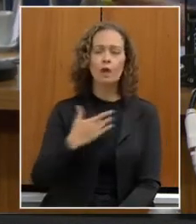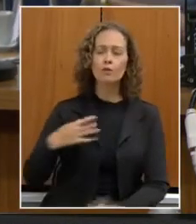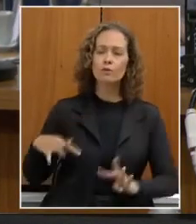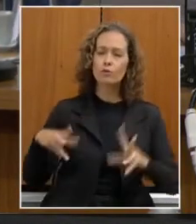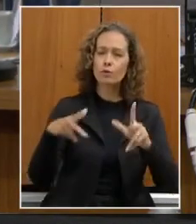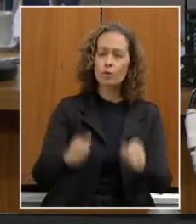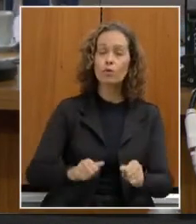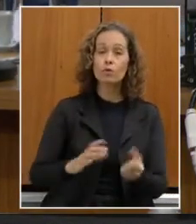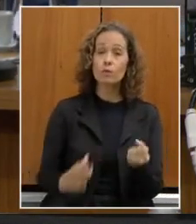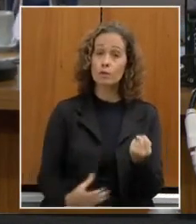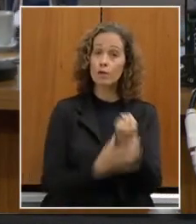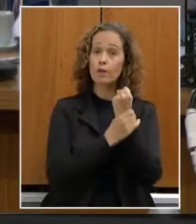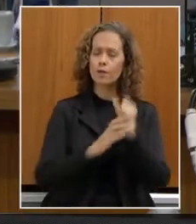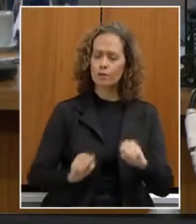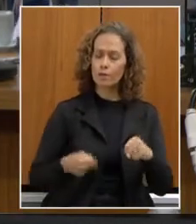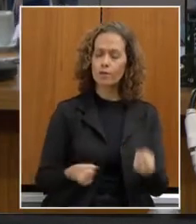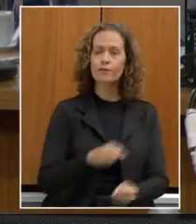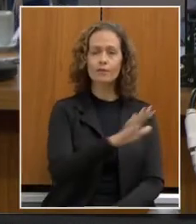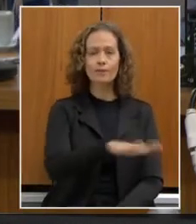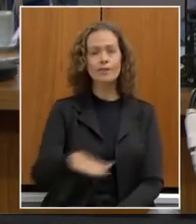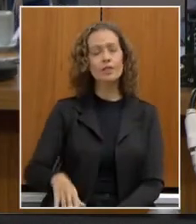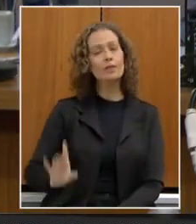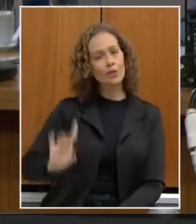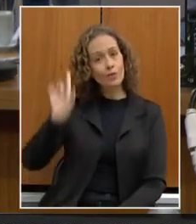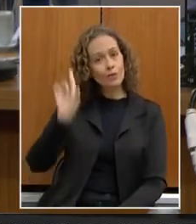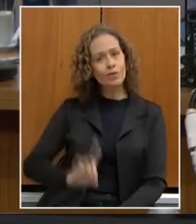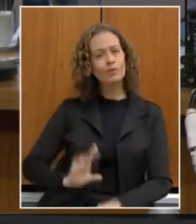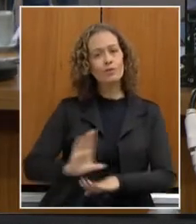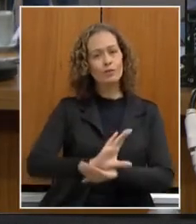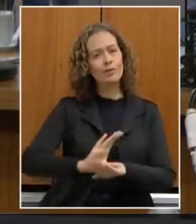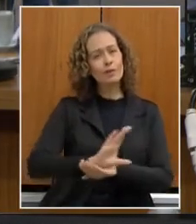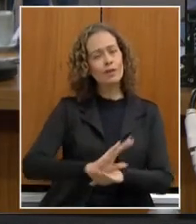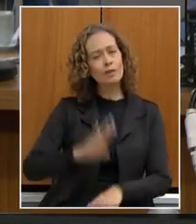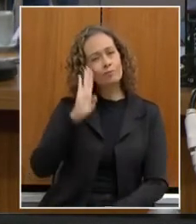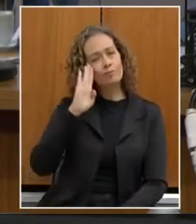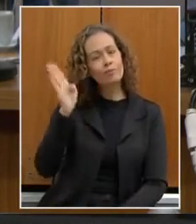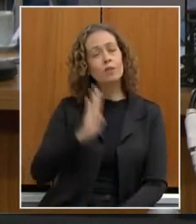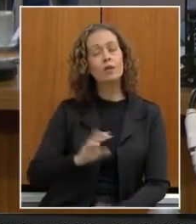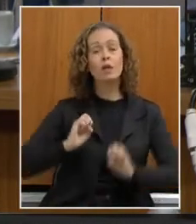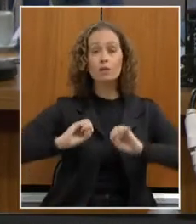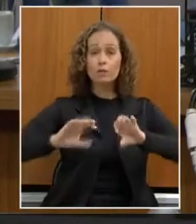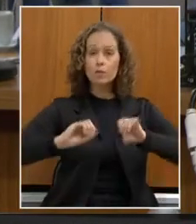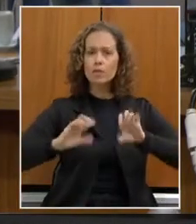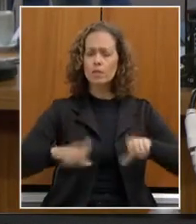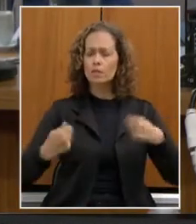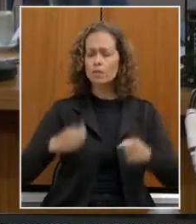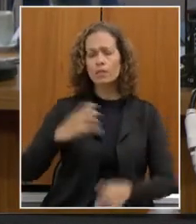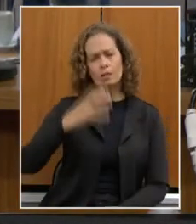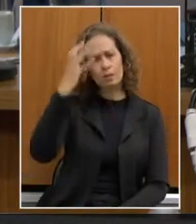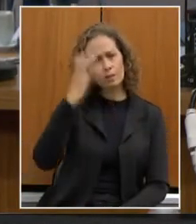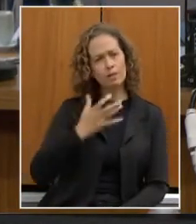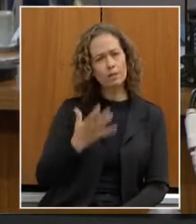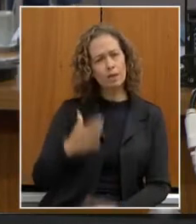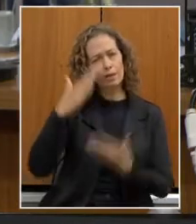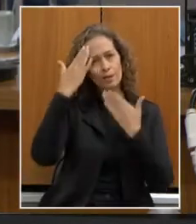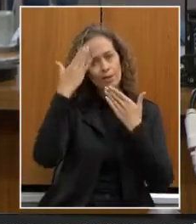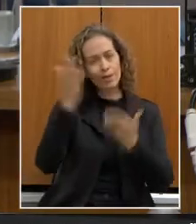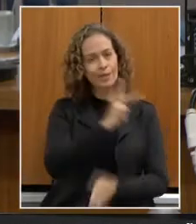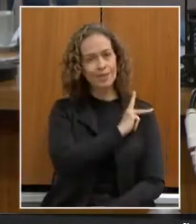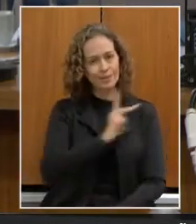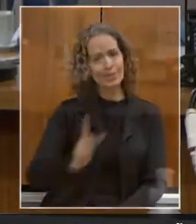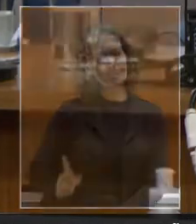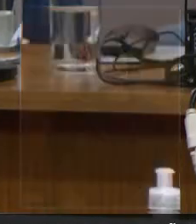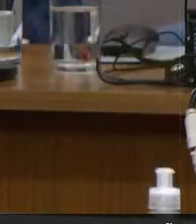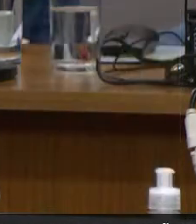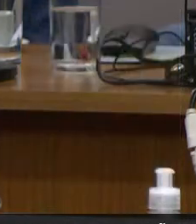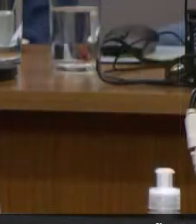nossas crianças e com esse direito constitucional e prioritário que é a educação e que deve ser levada a sério obrigado muito obrigado deputada